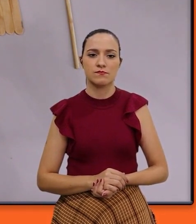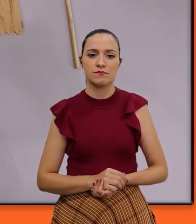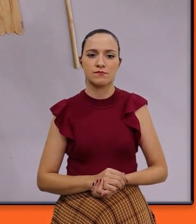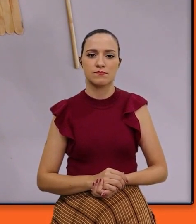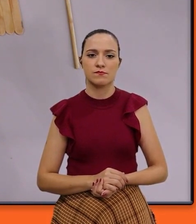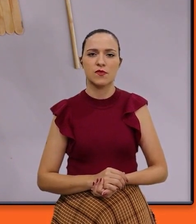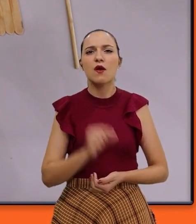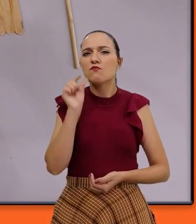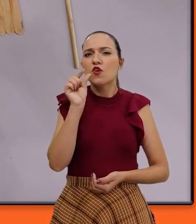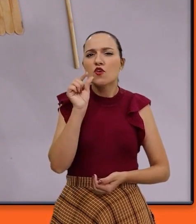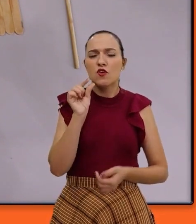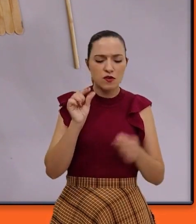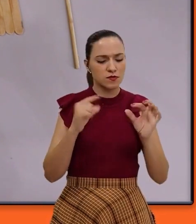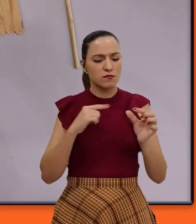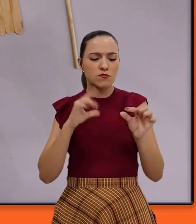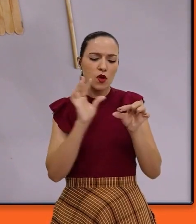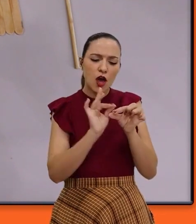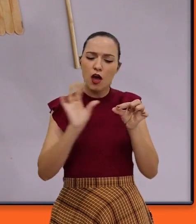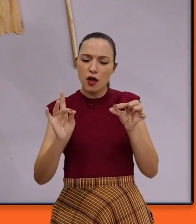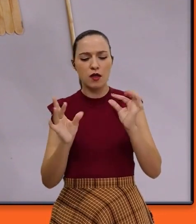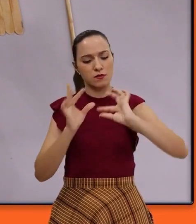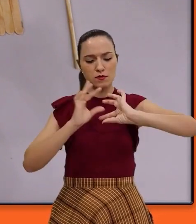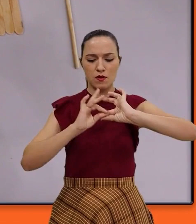Põe um pinguinho de cola em cada lado.